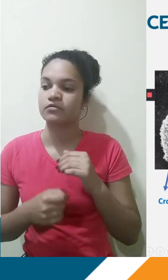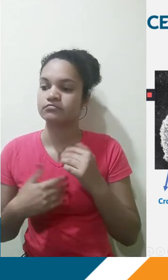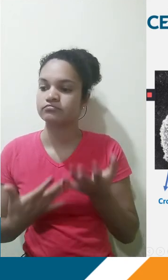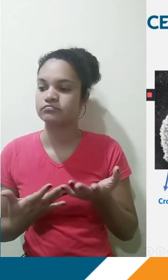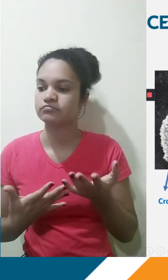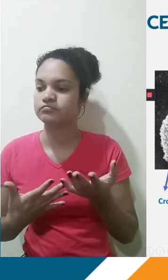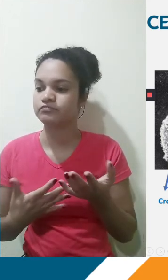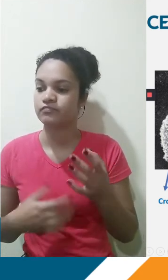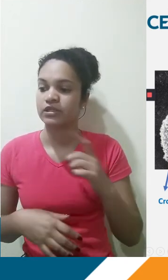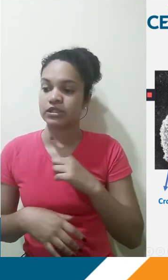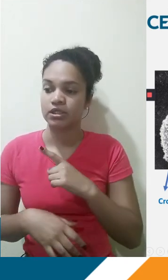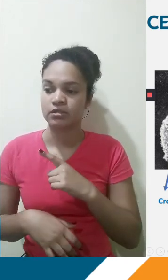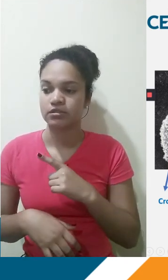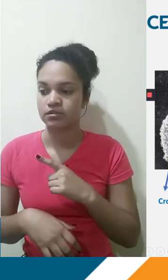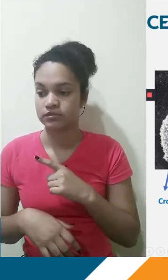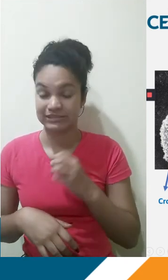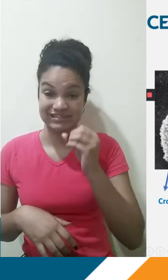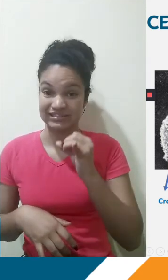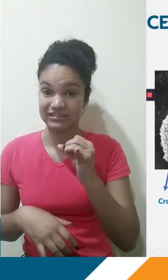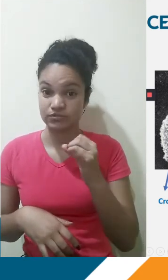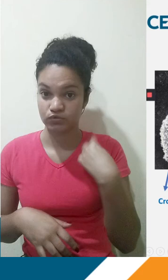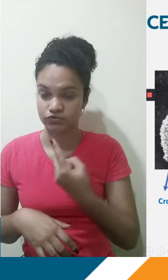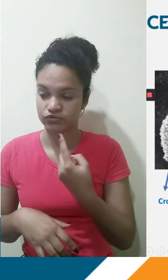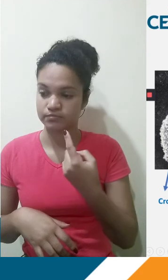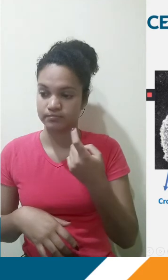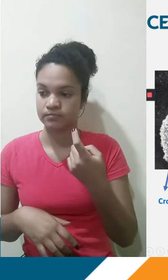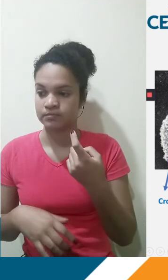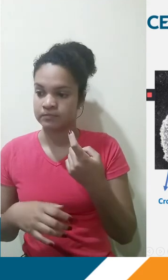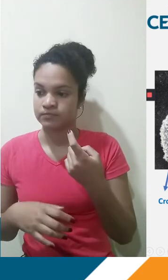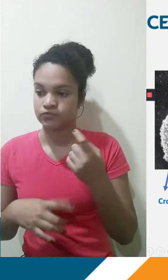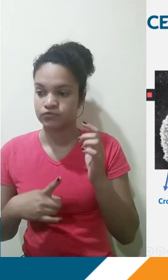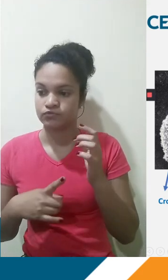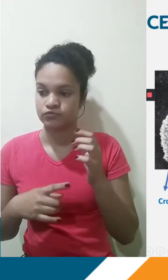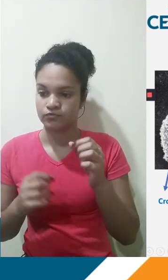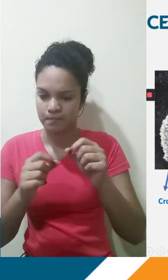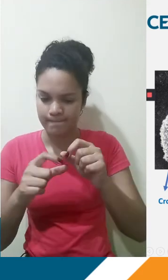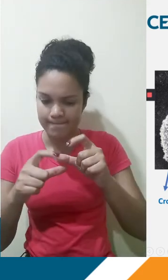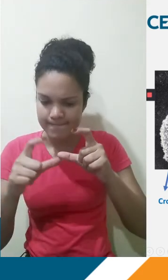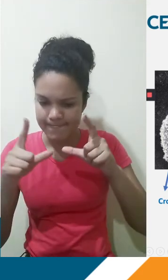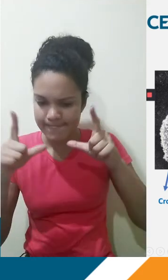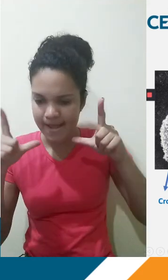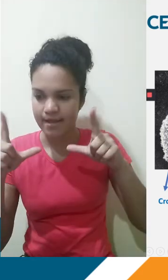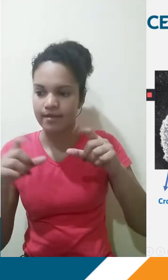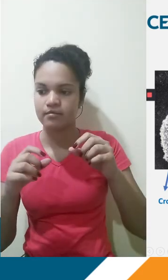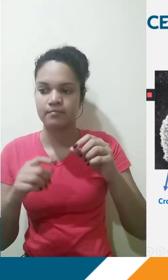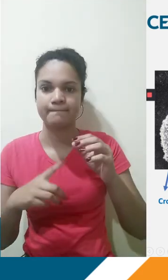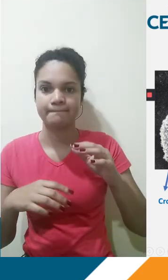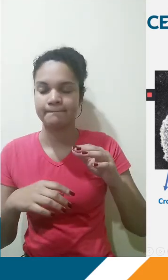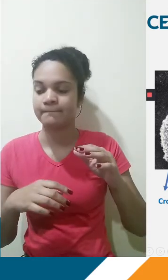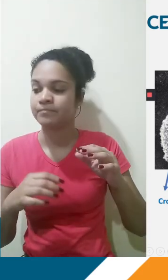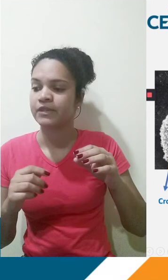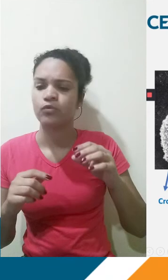E depois, se nós considerarmos como se estivéssemos colocando uma lupa, o que ocorre?